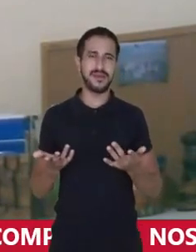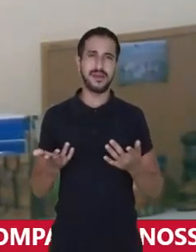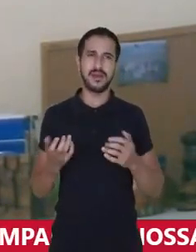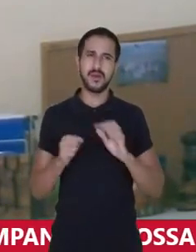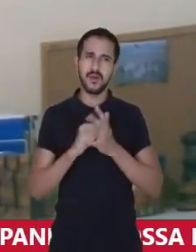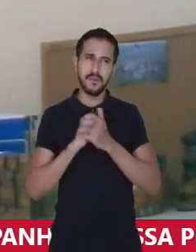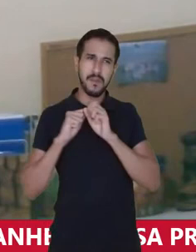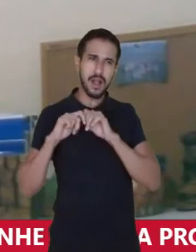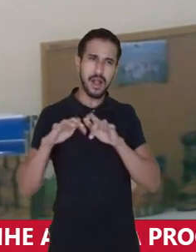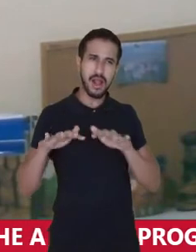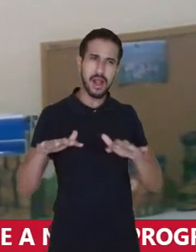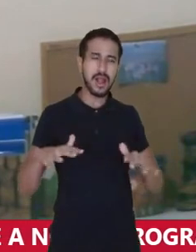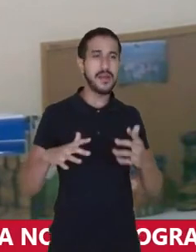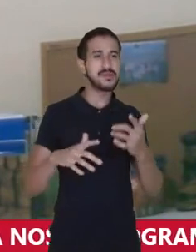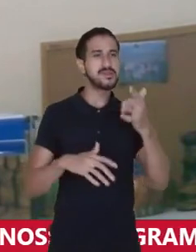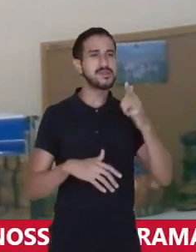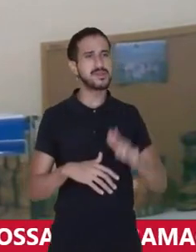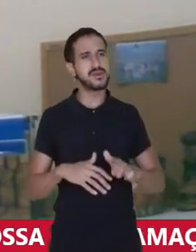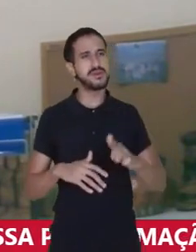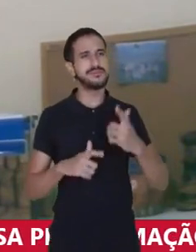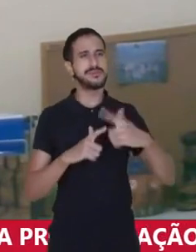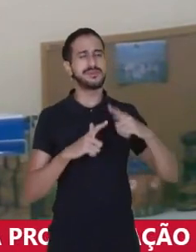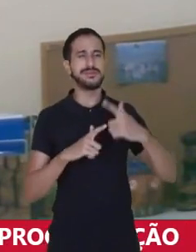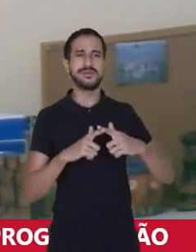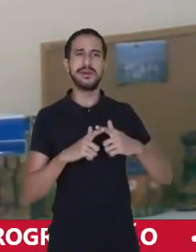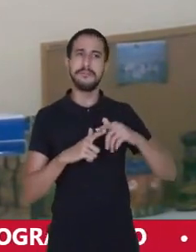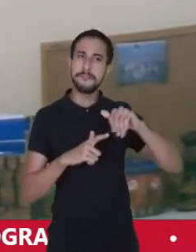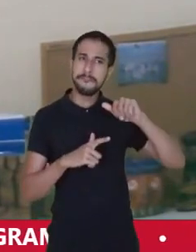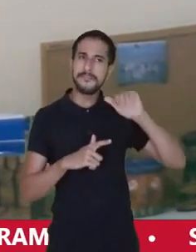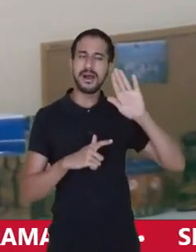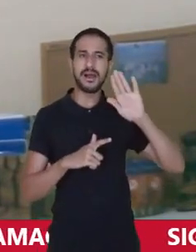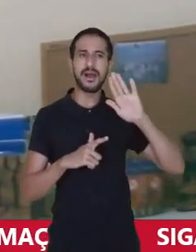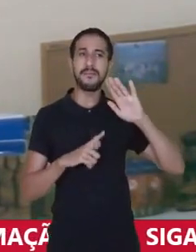chega com mais uma camada dentro de um processo de